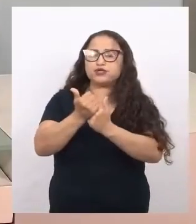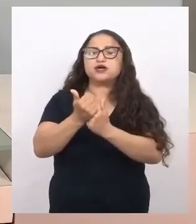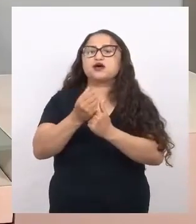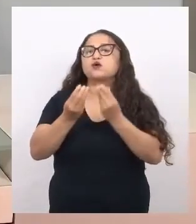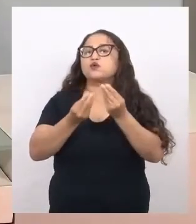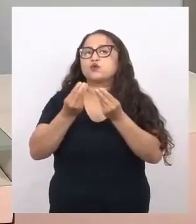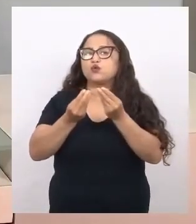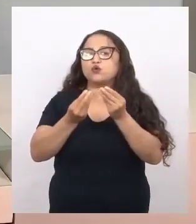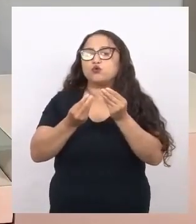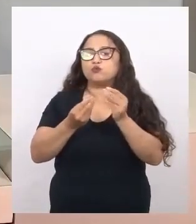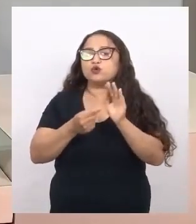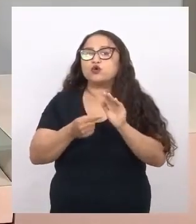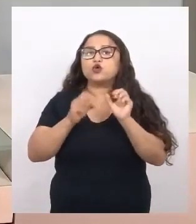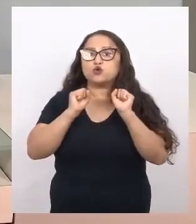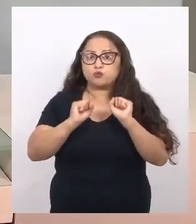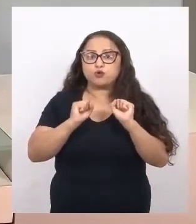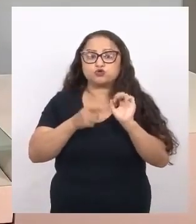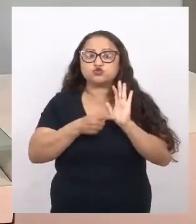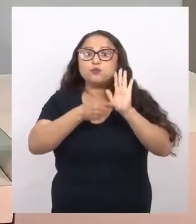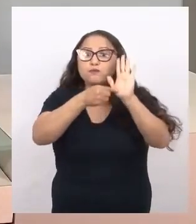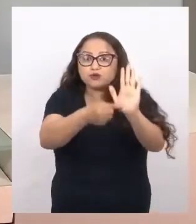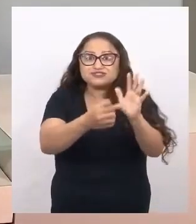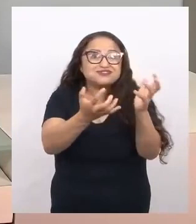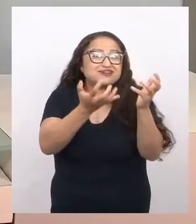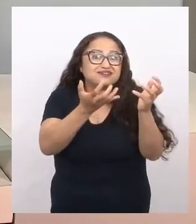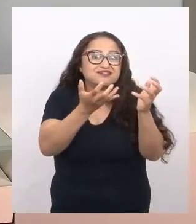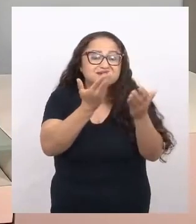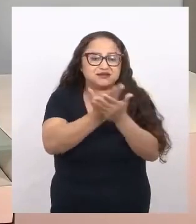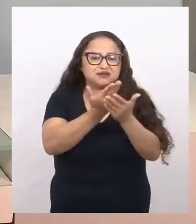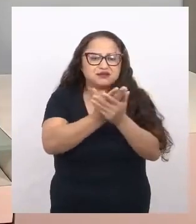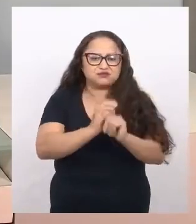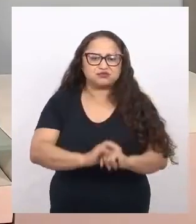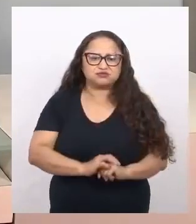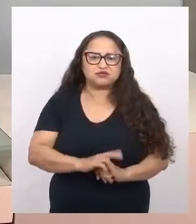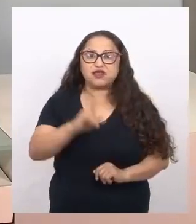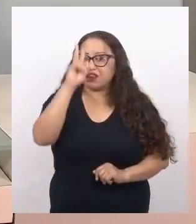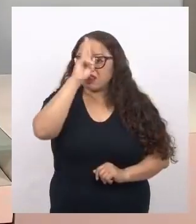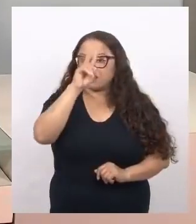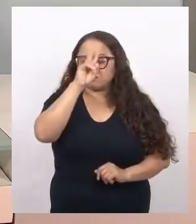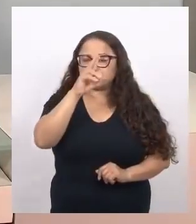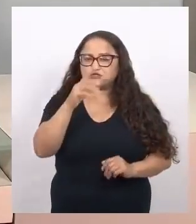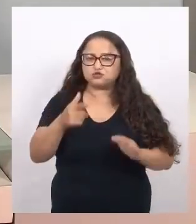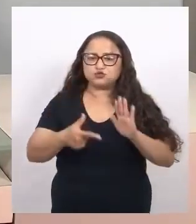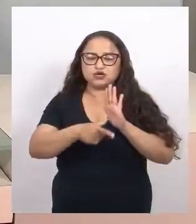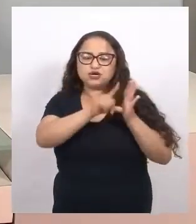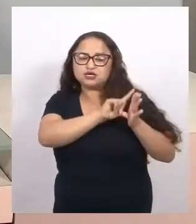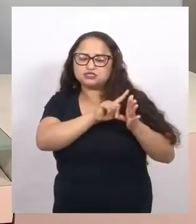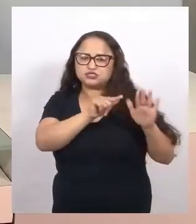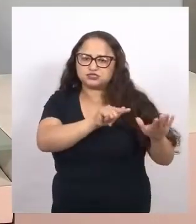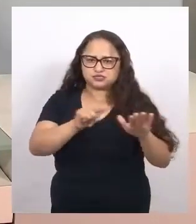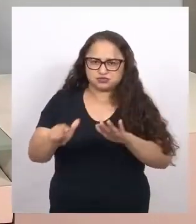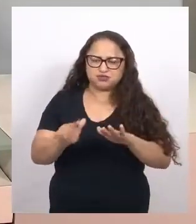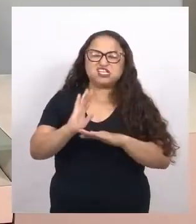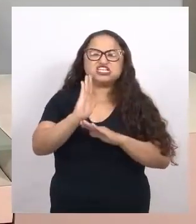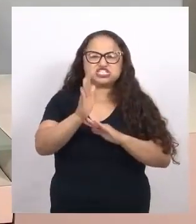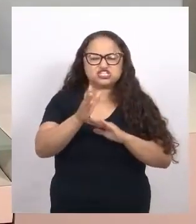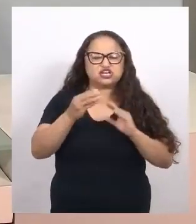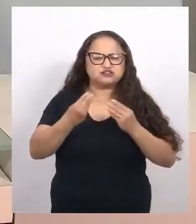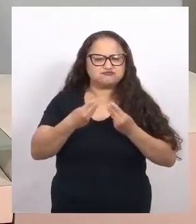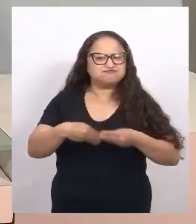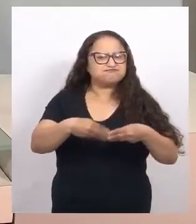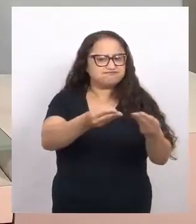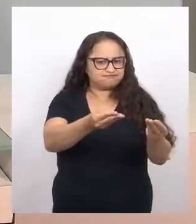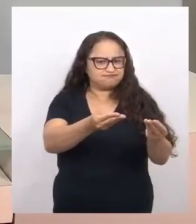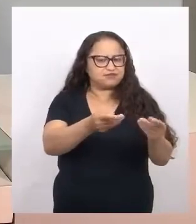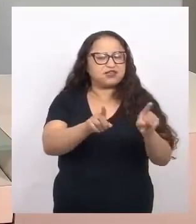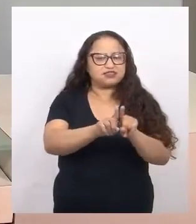interesse no sistema. Lembrando, a gente já enviou os manuais no início da semana, mas a gente vai enviar essa